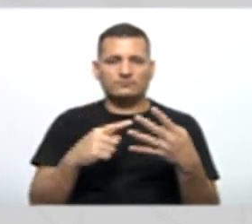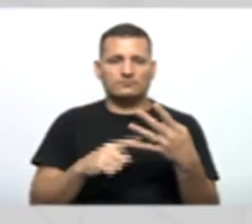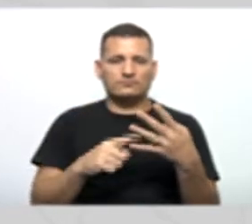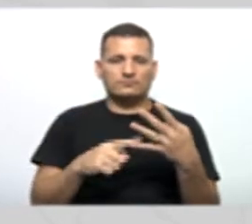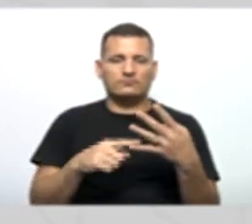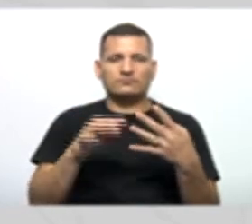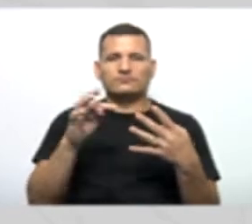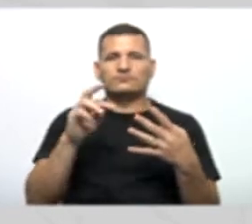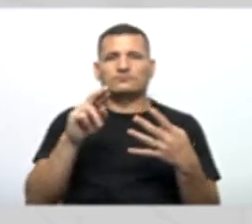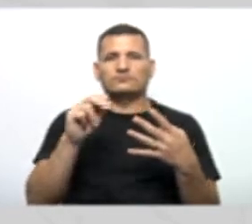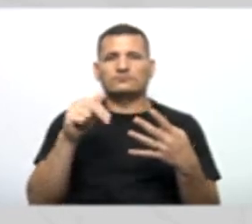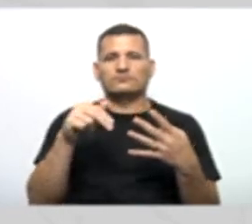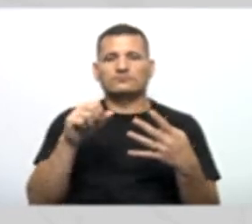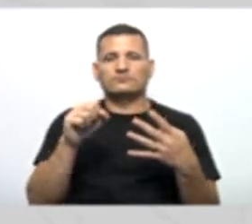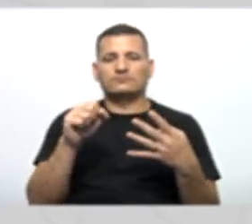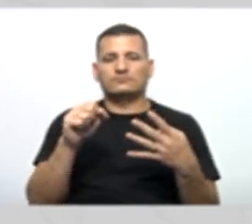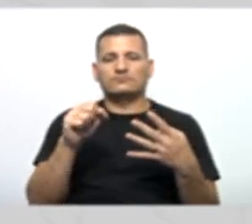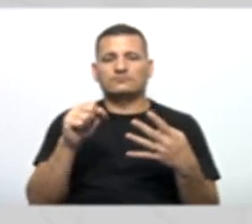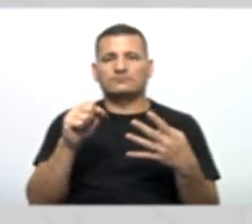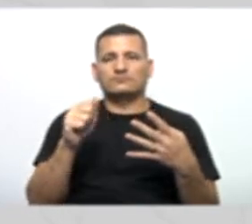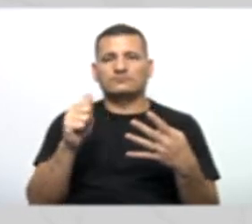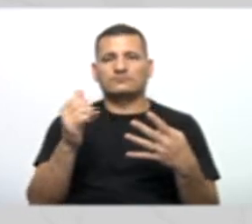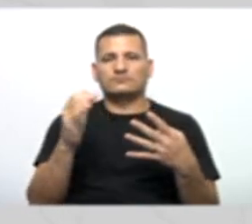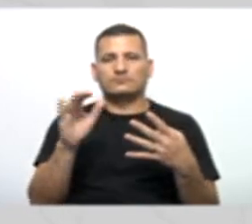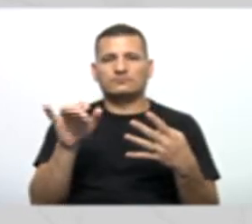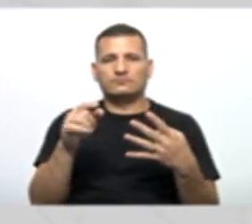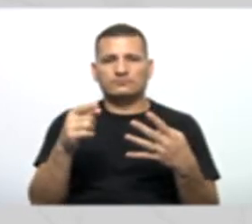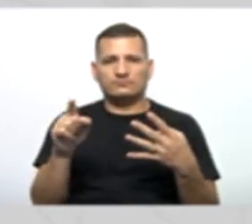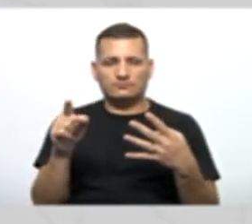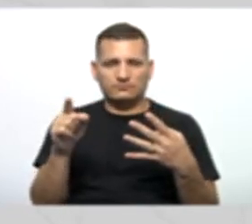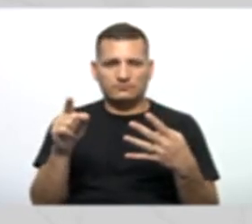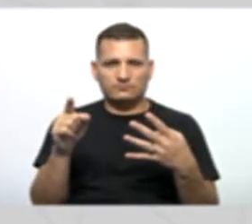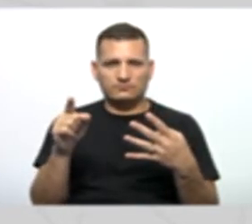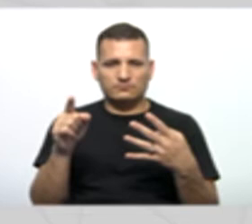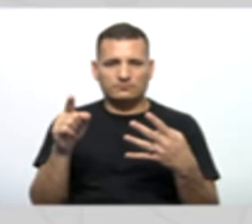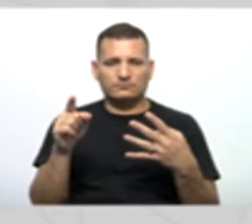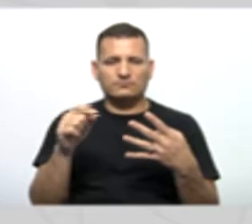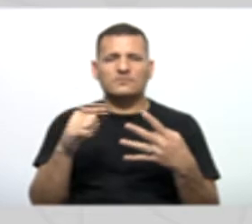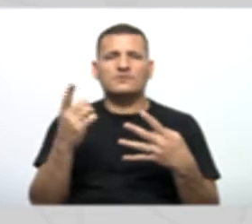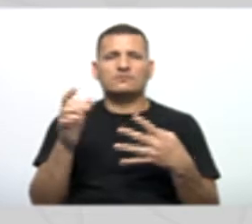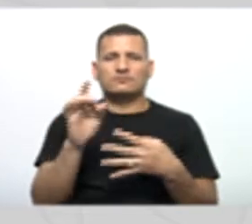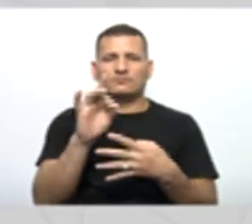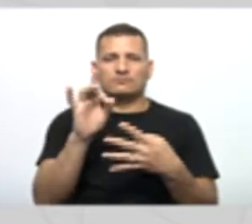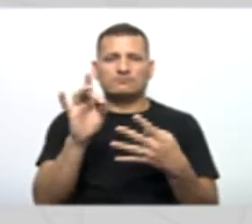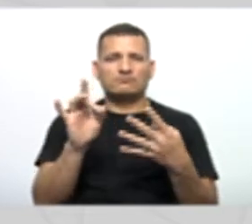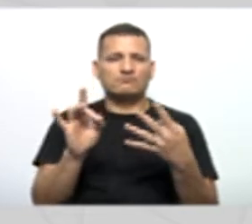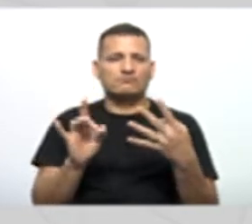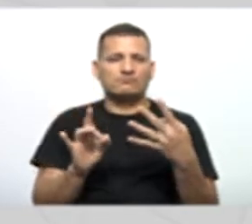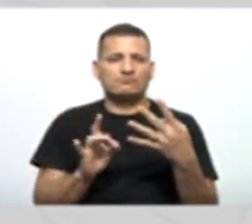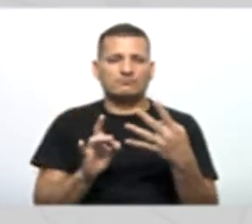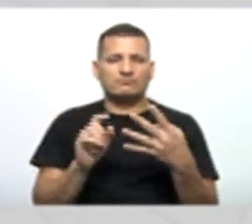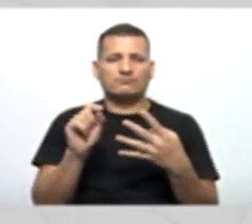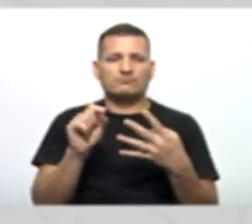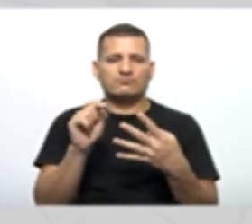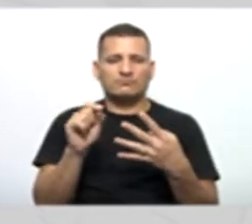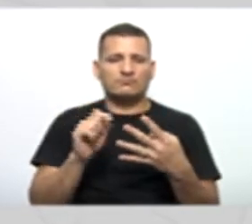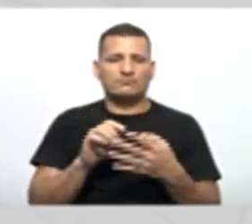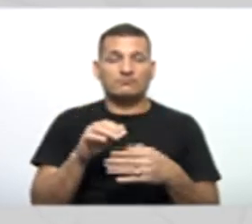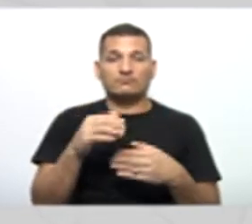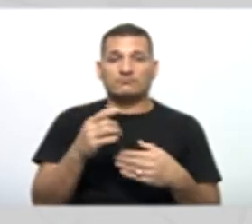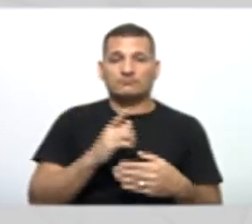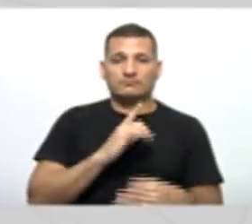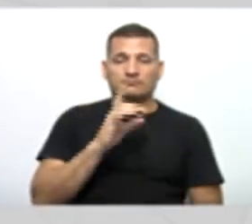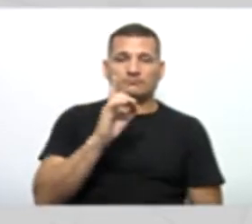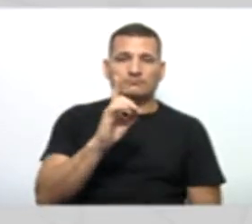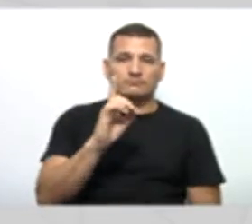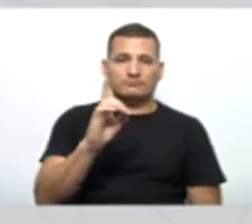o que é cada uma dessas linguagens, não é? Eu tenho aqui a DDL.